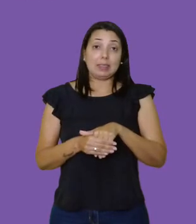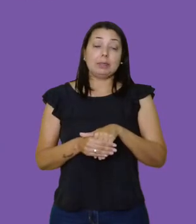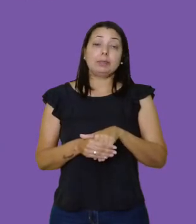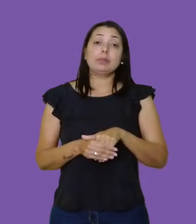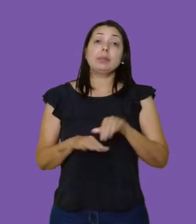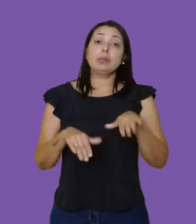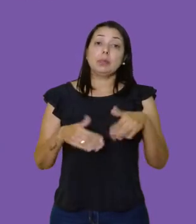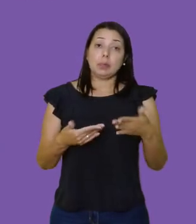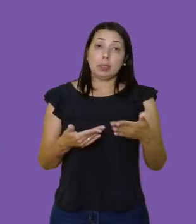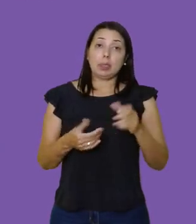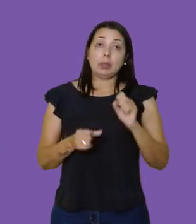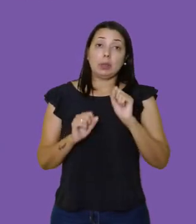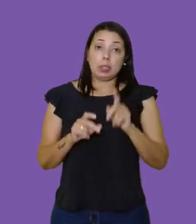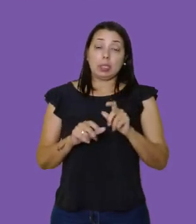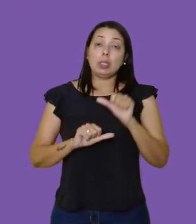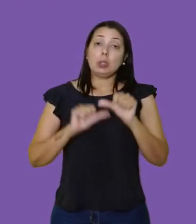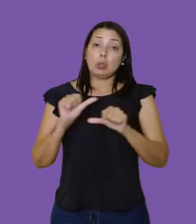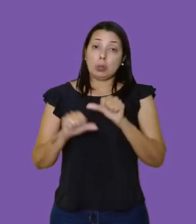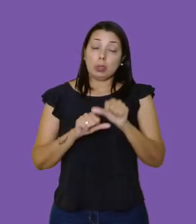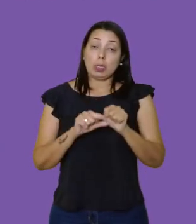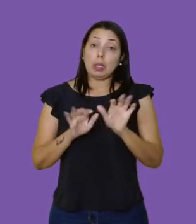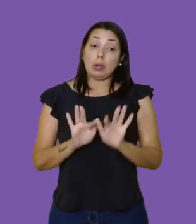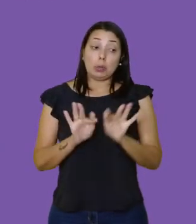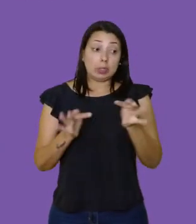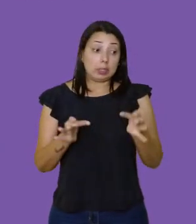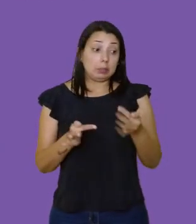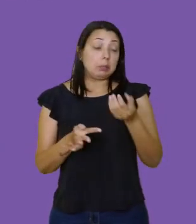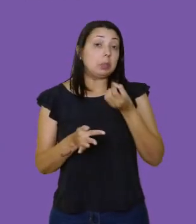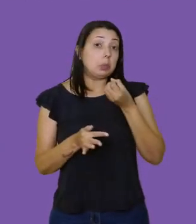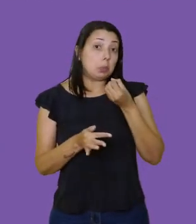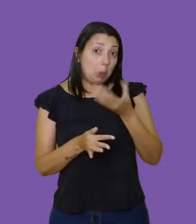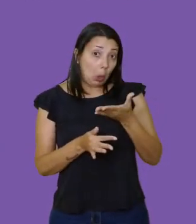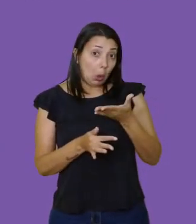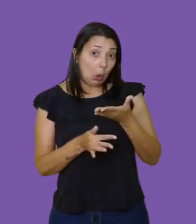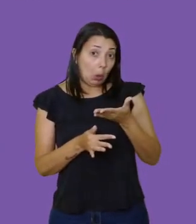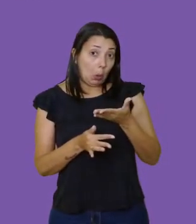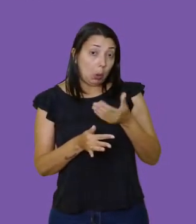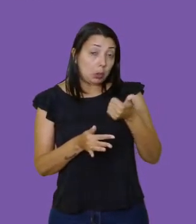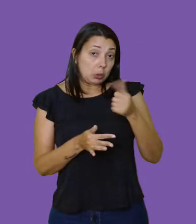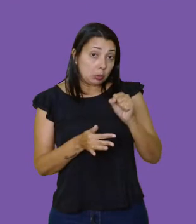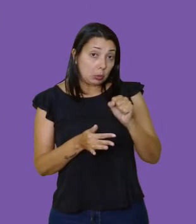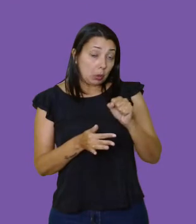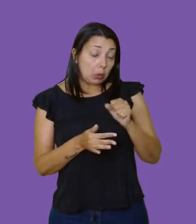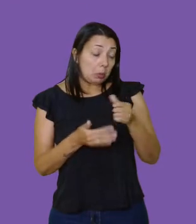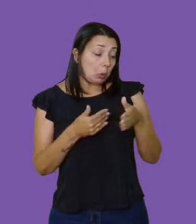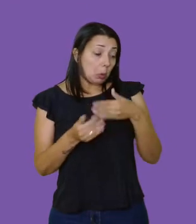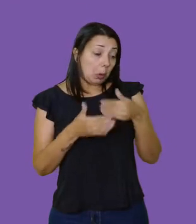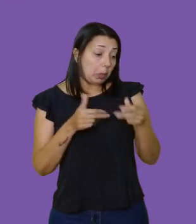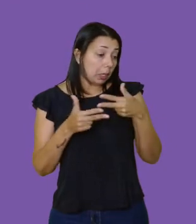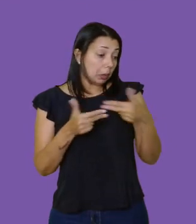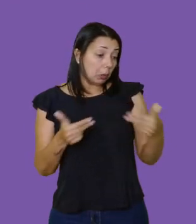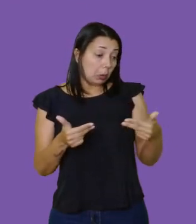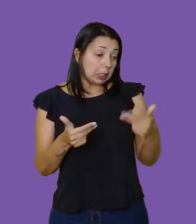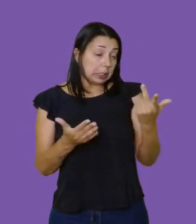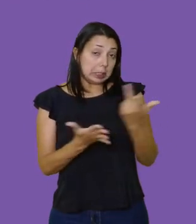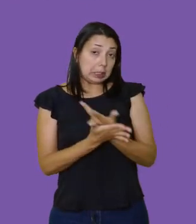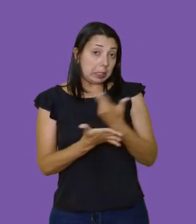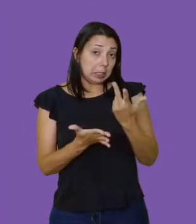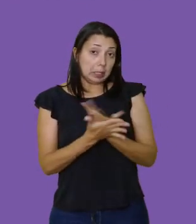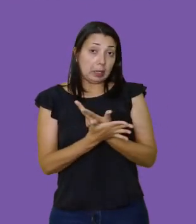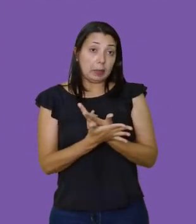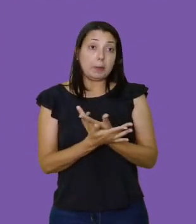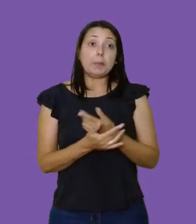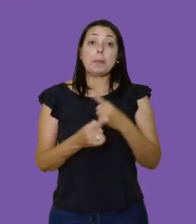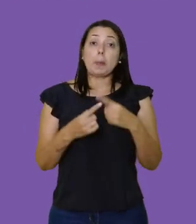pequena. Então, trocaram o simples que funcionava, operacional, de 18 anos, por alguma coisa cheia de penduricalhos,